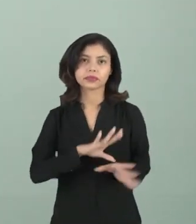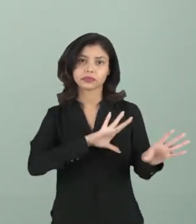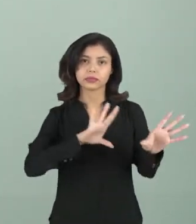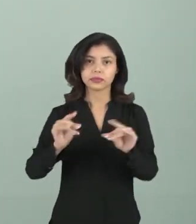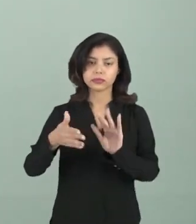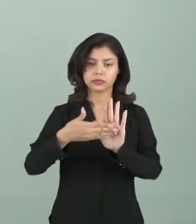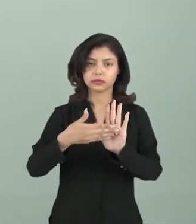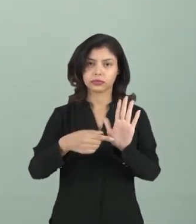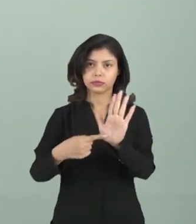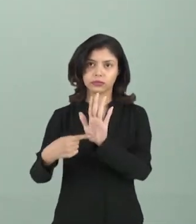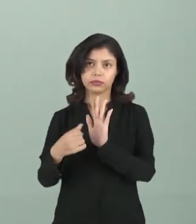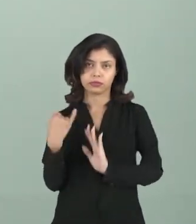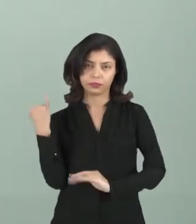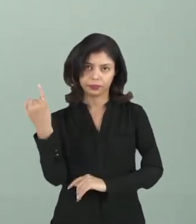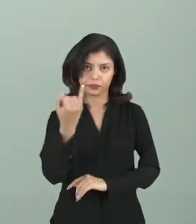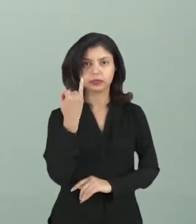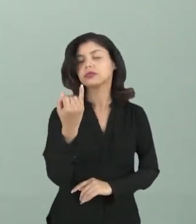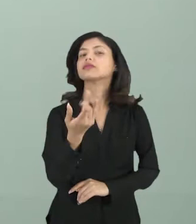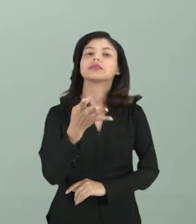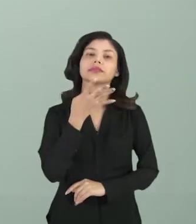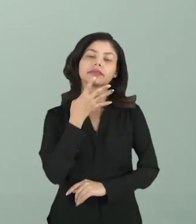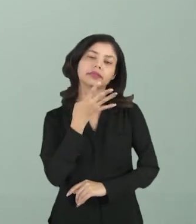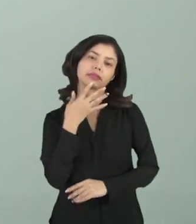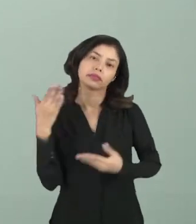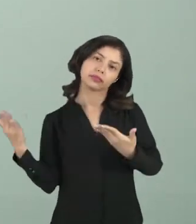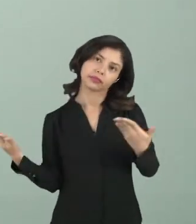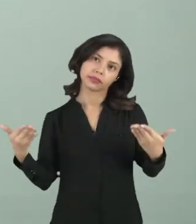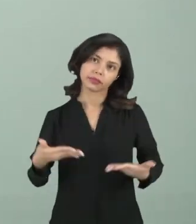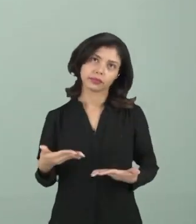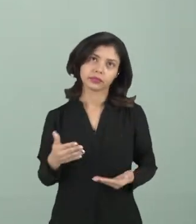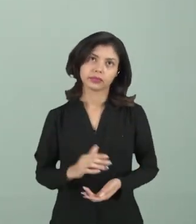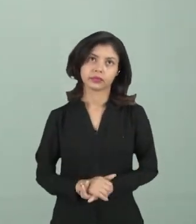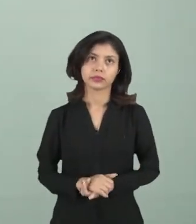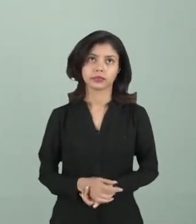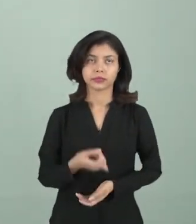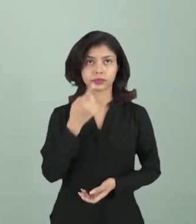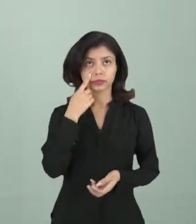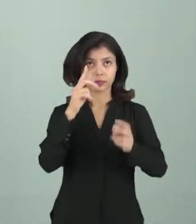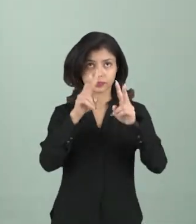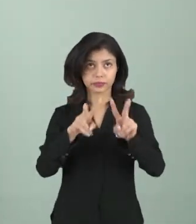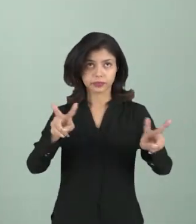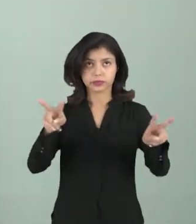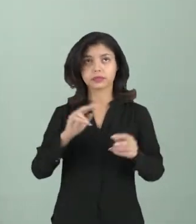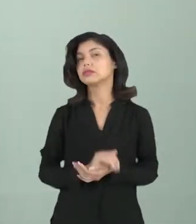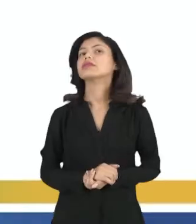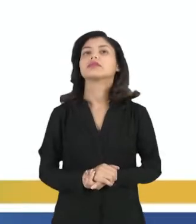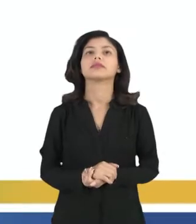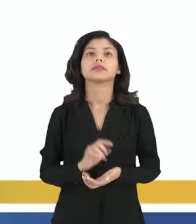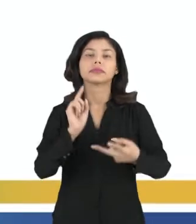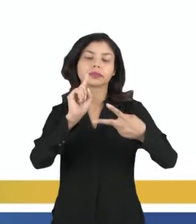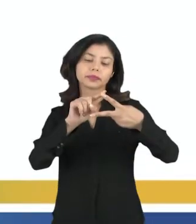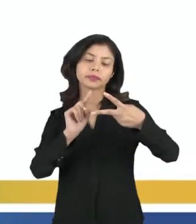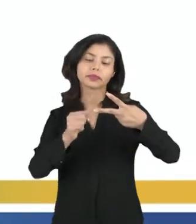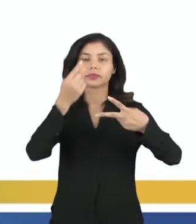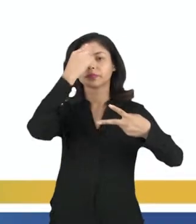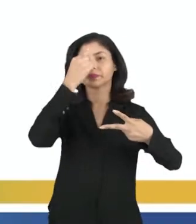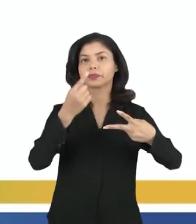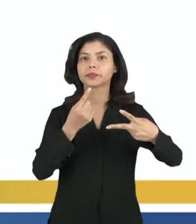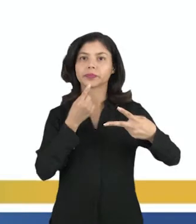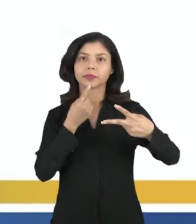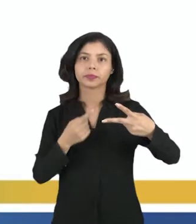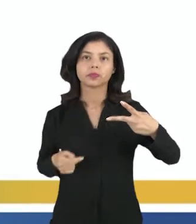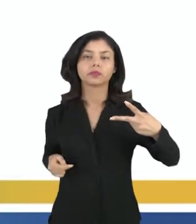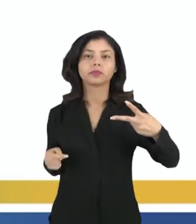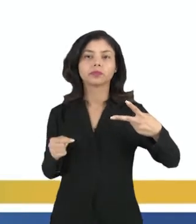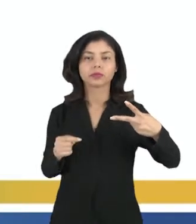pautas específicas e que nós vamos conhecer a partir de agora. Visualizem, eu tenho duas imagens e